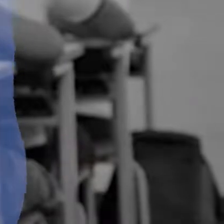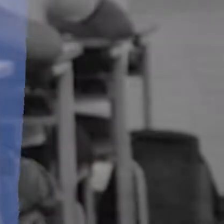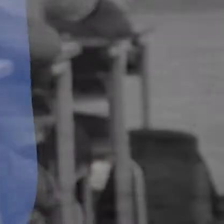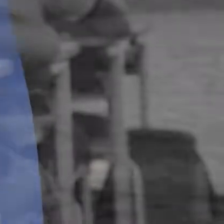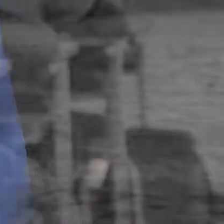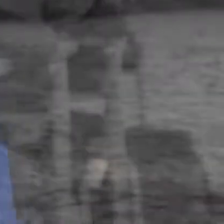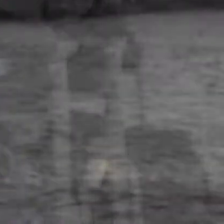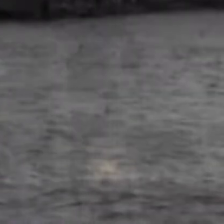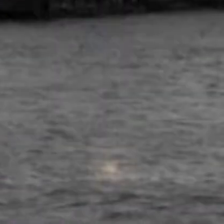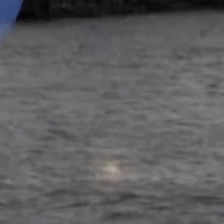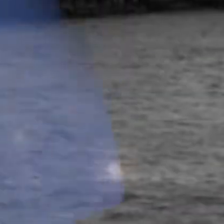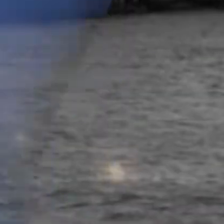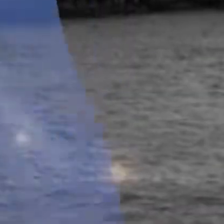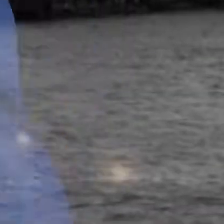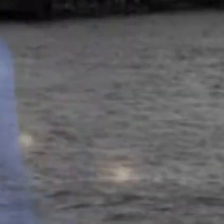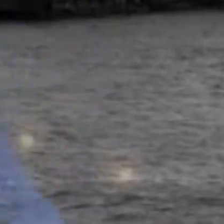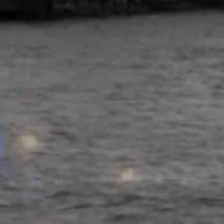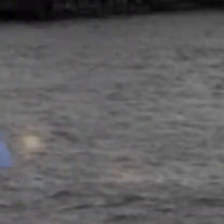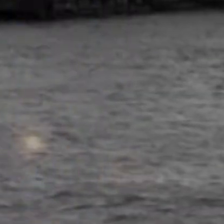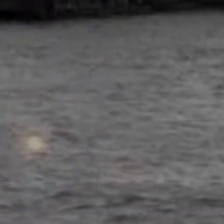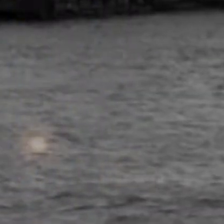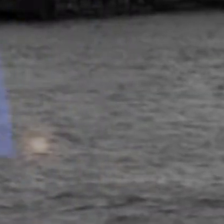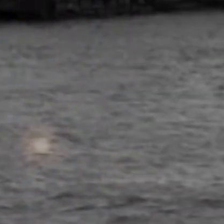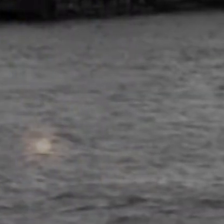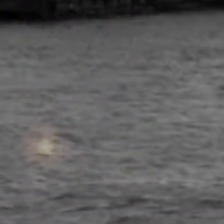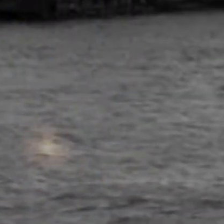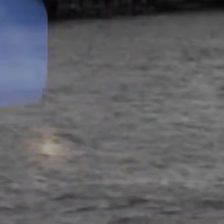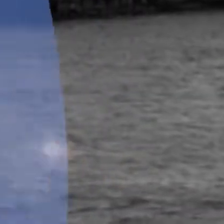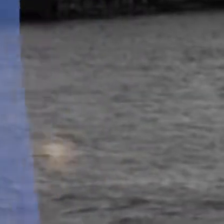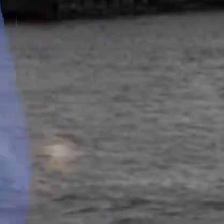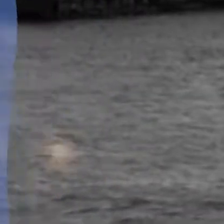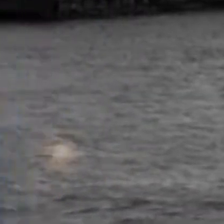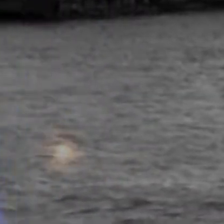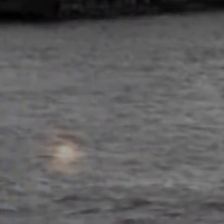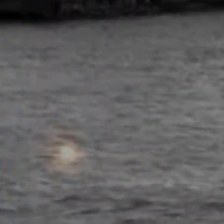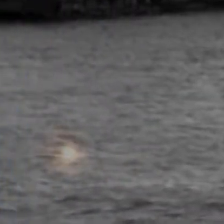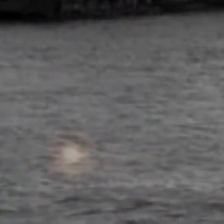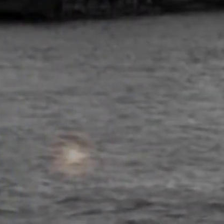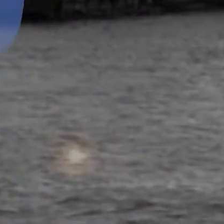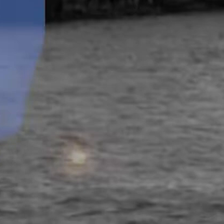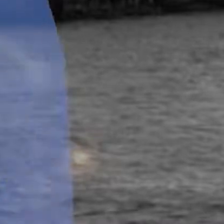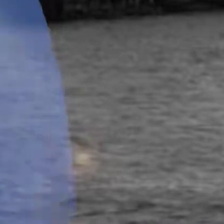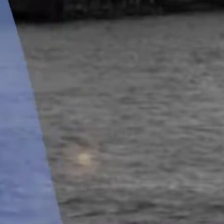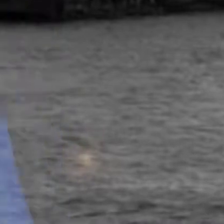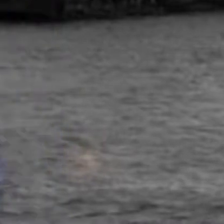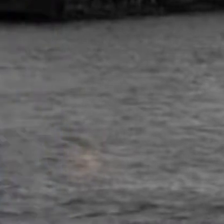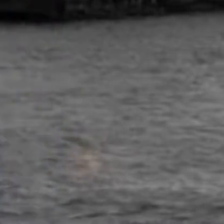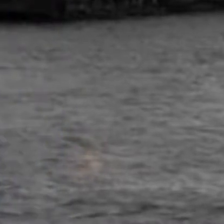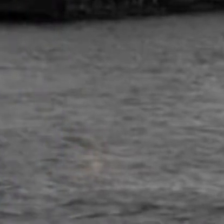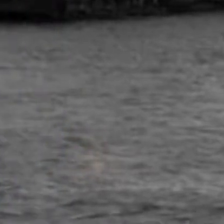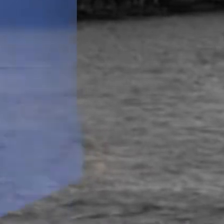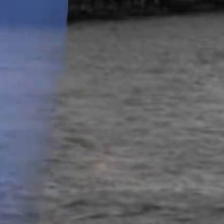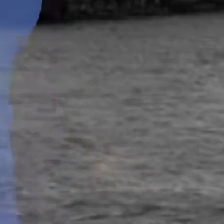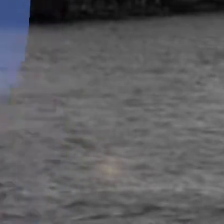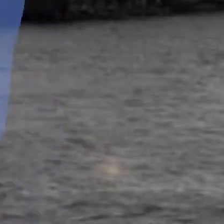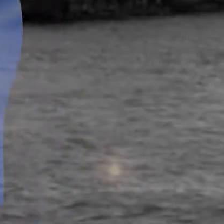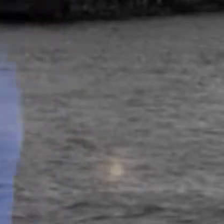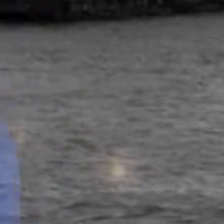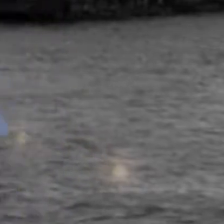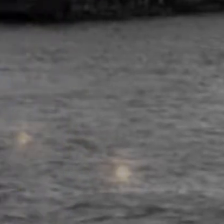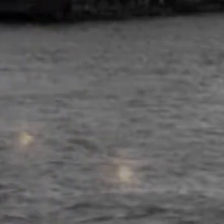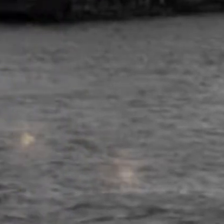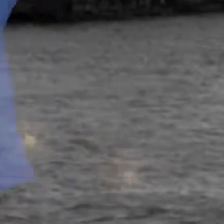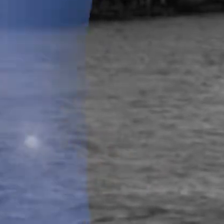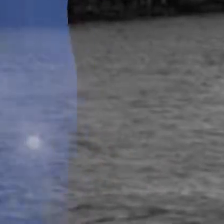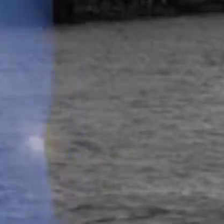professores. Foi responsabilidade do seu governo tomar as primeiras medidas para enfrentar a grave enchente do Rio Paraguai, que